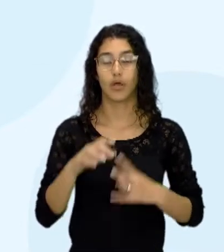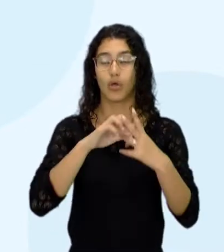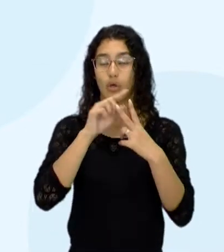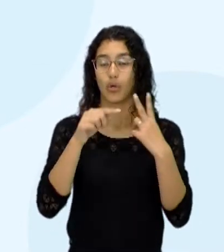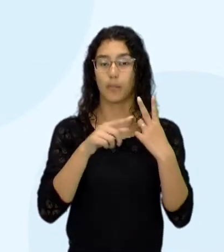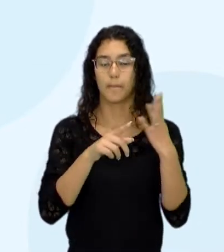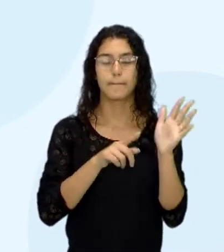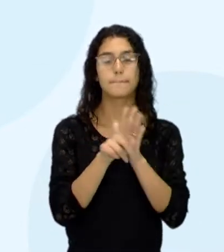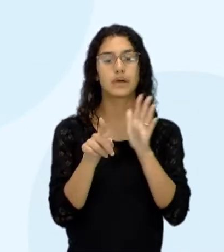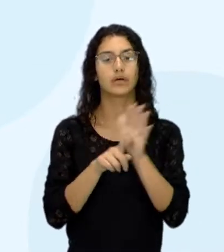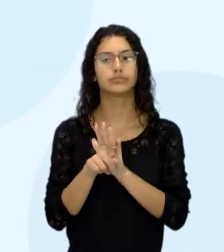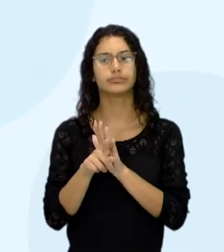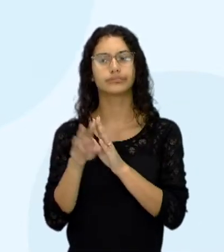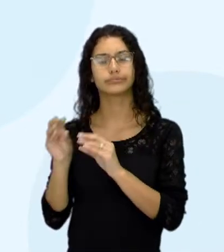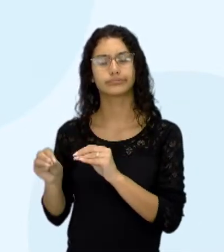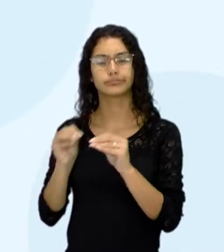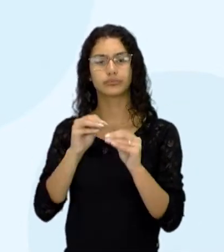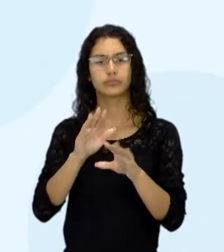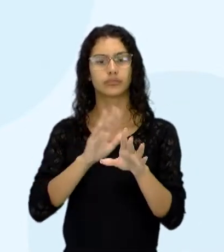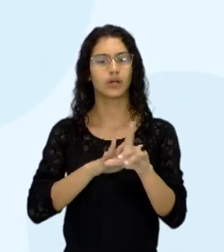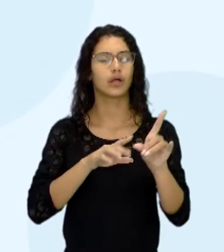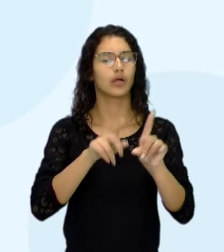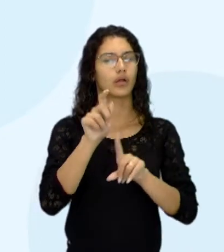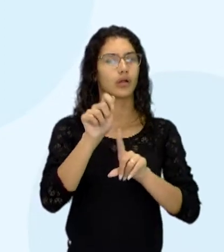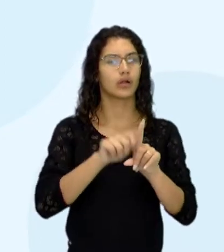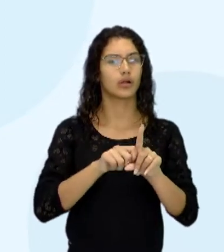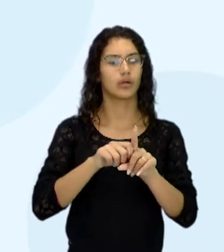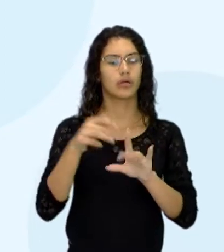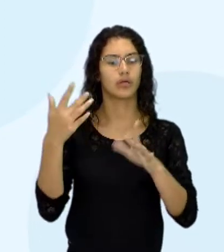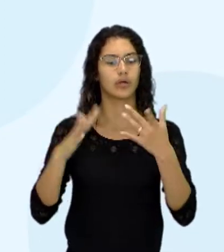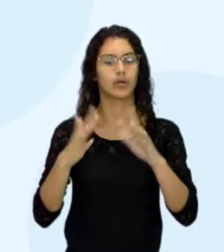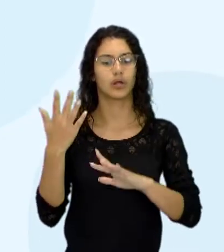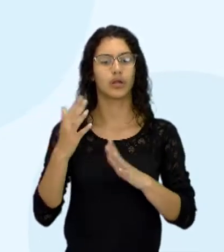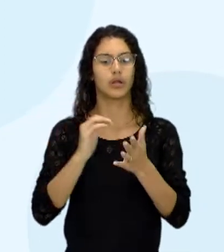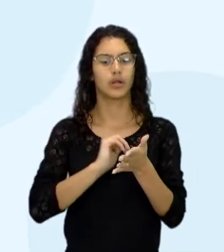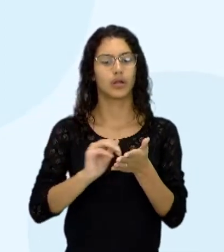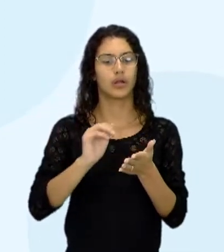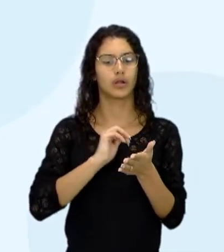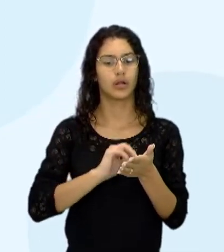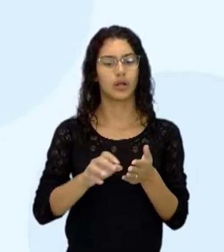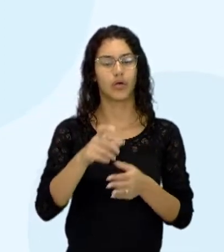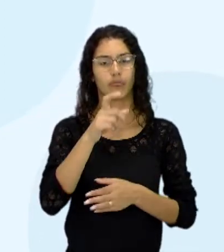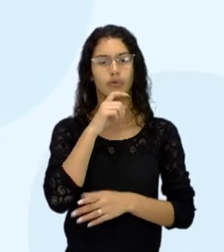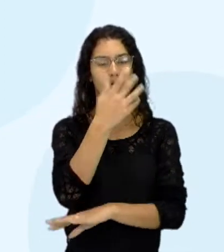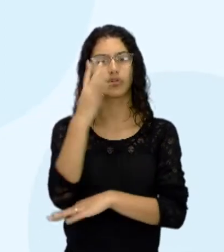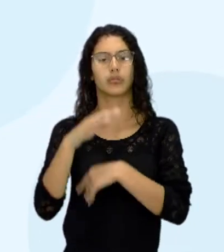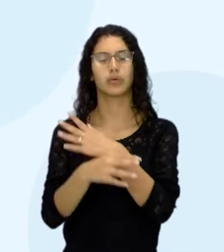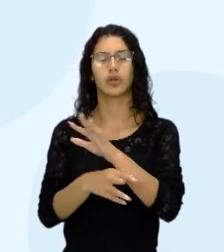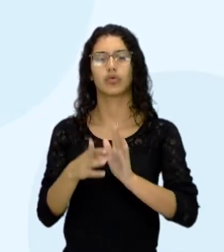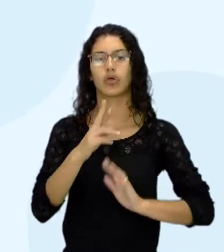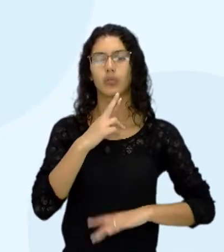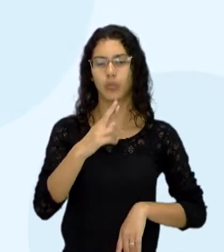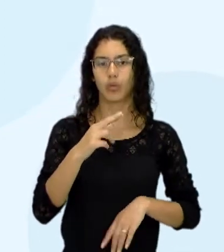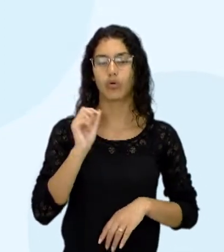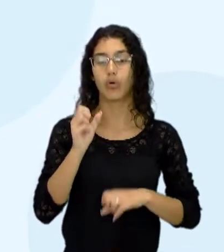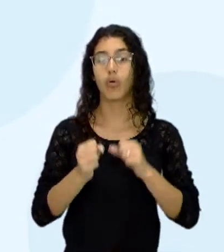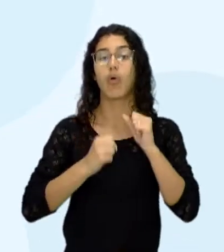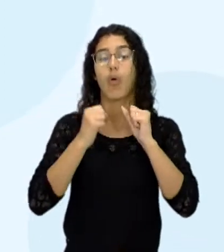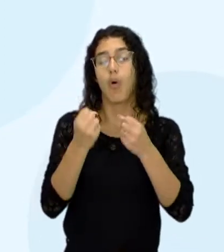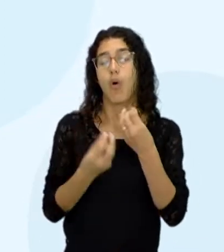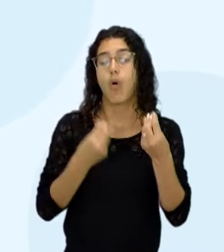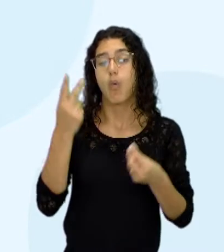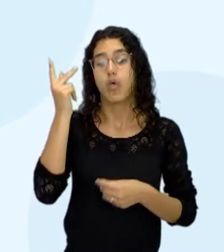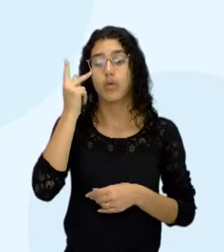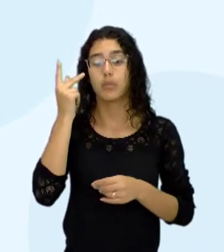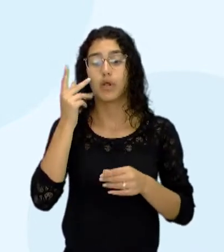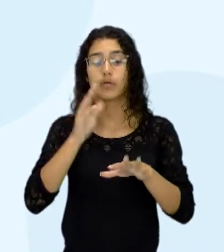questionamentos que um relatório encaminhado no início de fevereiro à Secretaria Municipal do Verde e do Meio Ambiente procura responder, que é como São Paulo vem se portando em relação